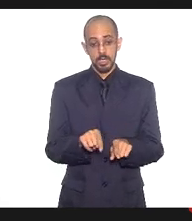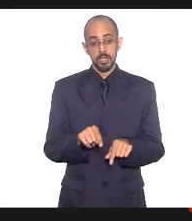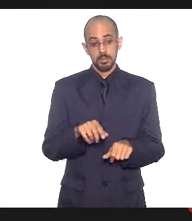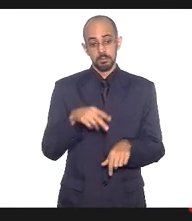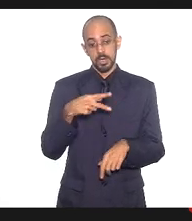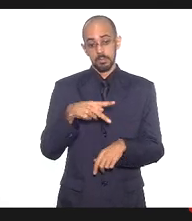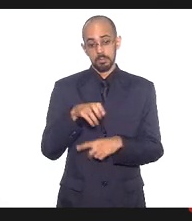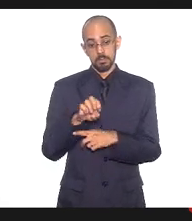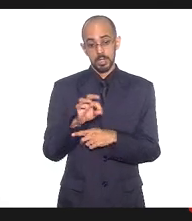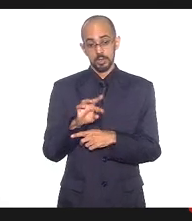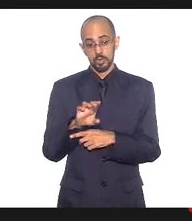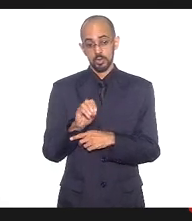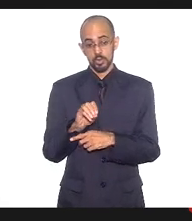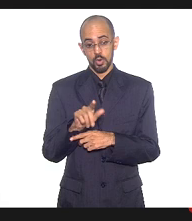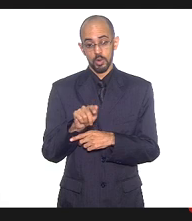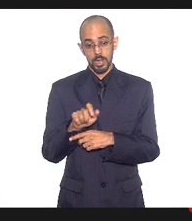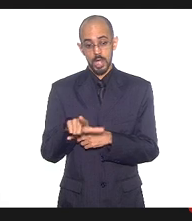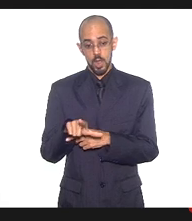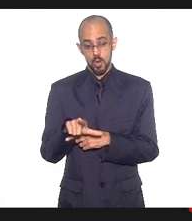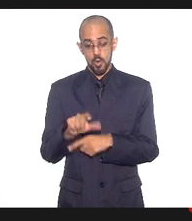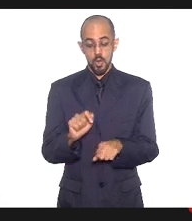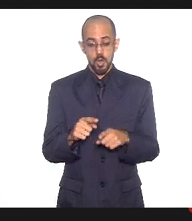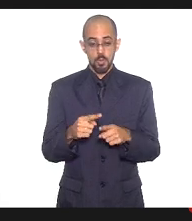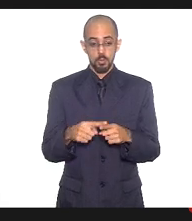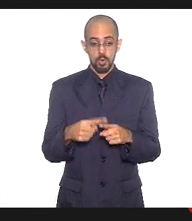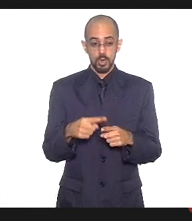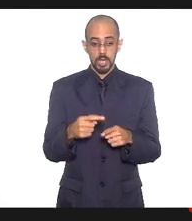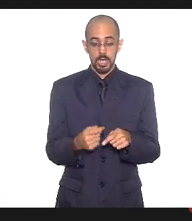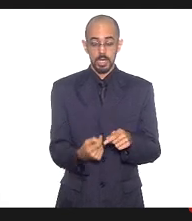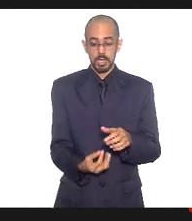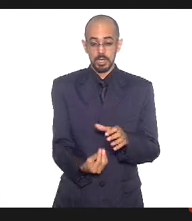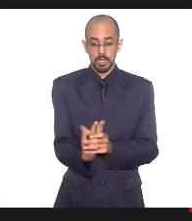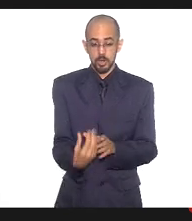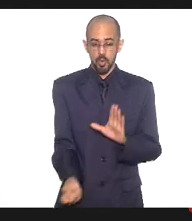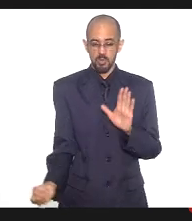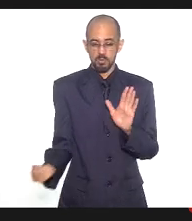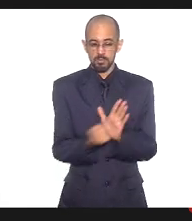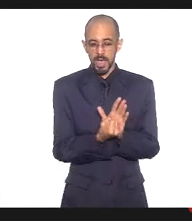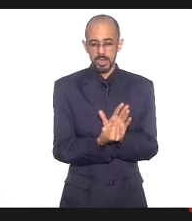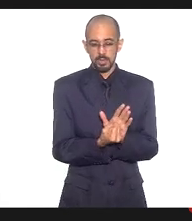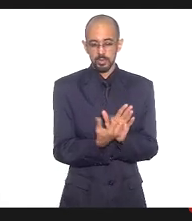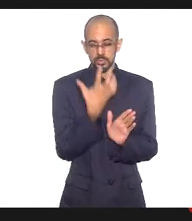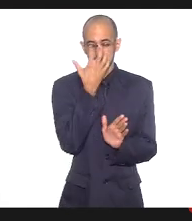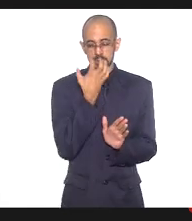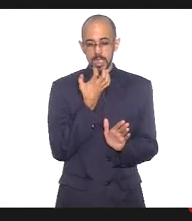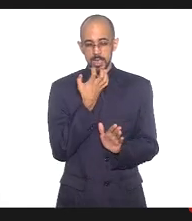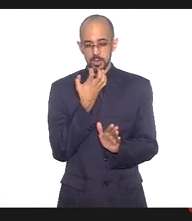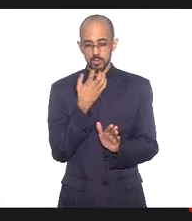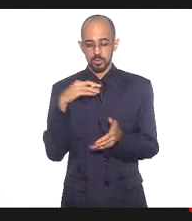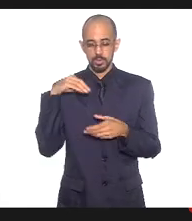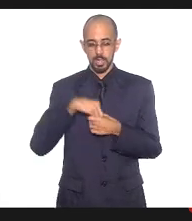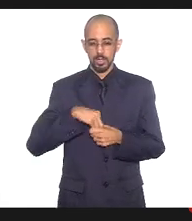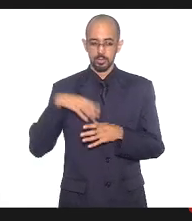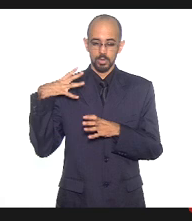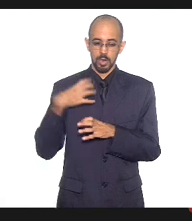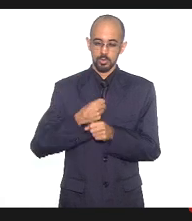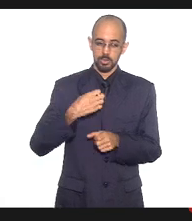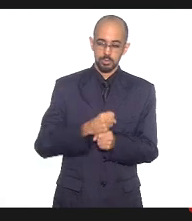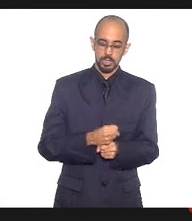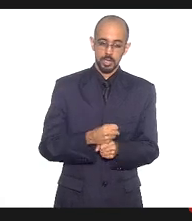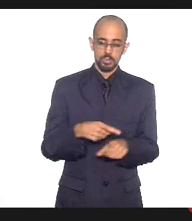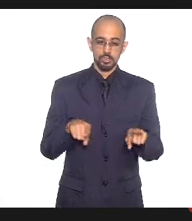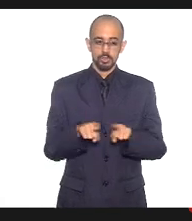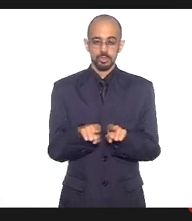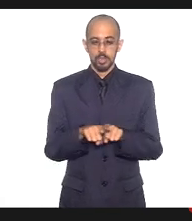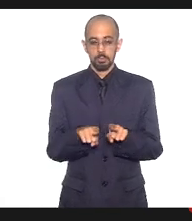Brasil, tá? Impactando severamente nossos resultados contábeis, tá? Bem como